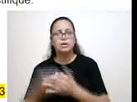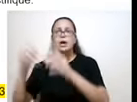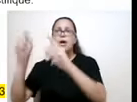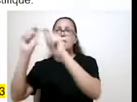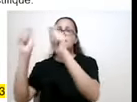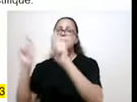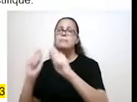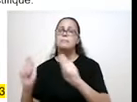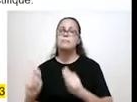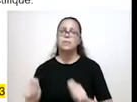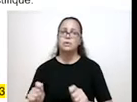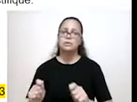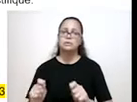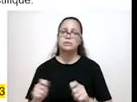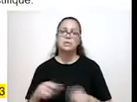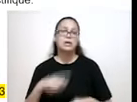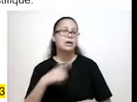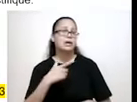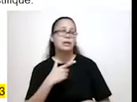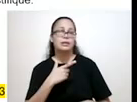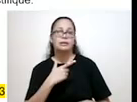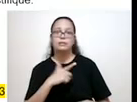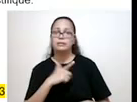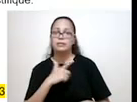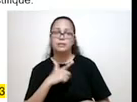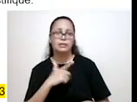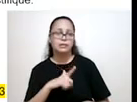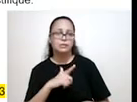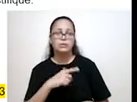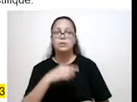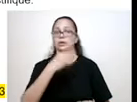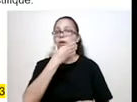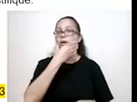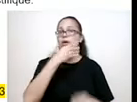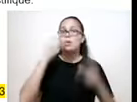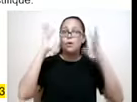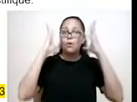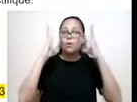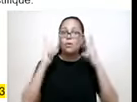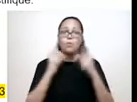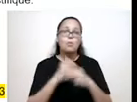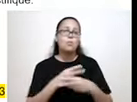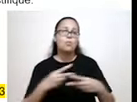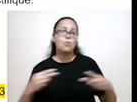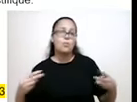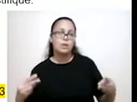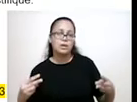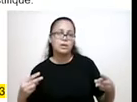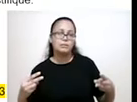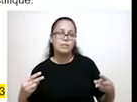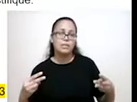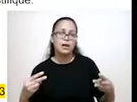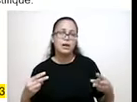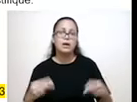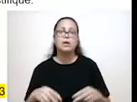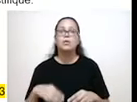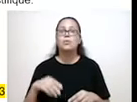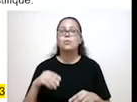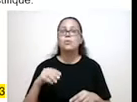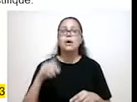ou perigoso do que um homem que sempre atue por ambição, desejo, ira, inveja ou mau